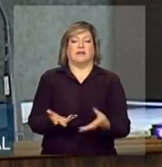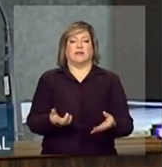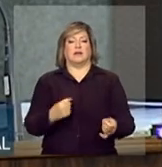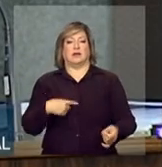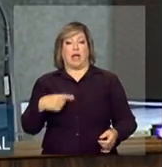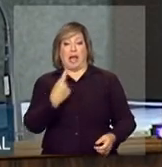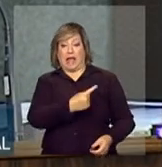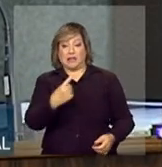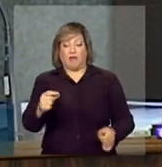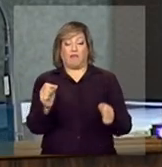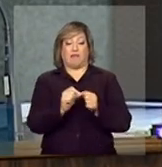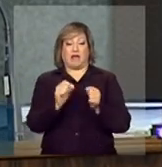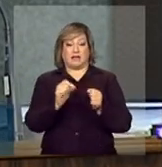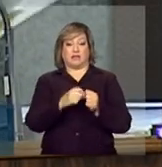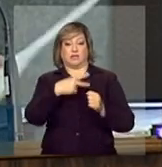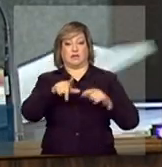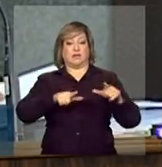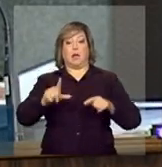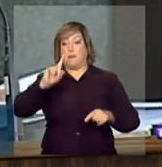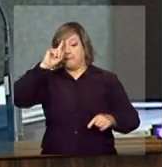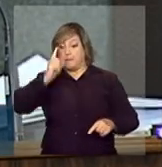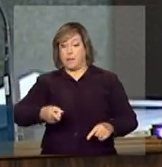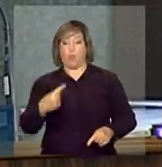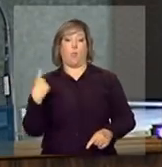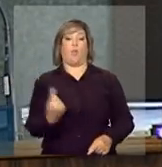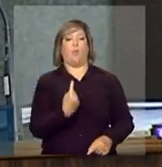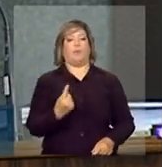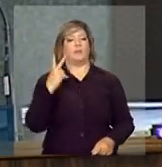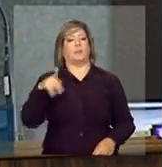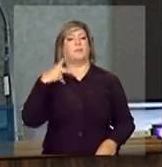ações por sua conta, sem um comando único desta política.